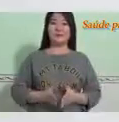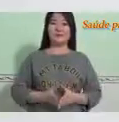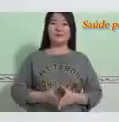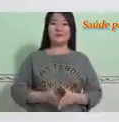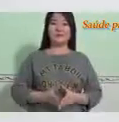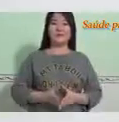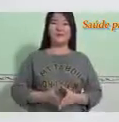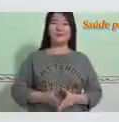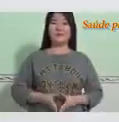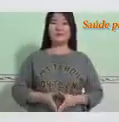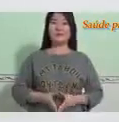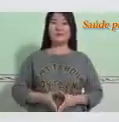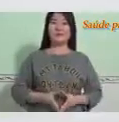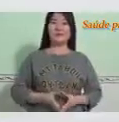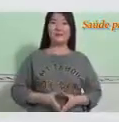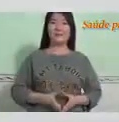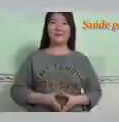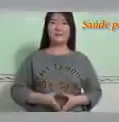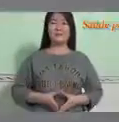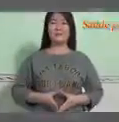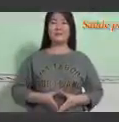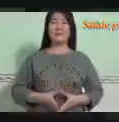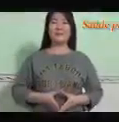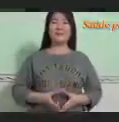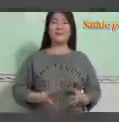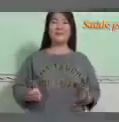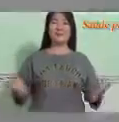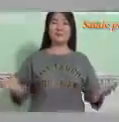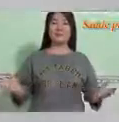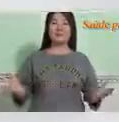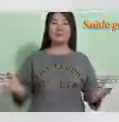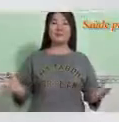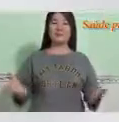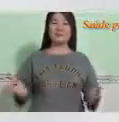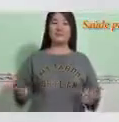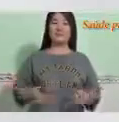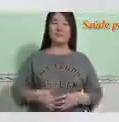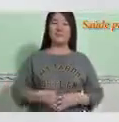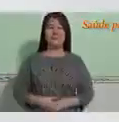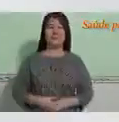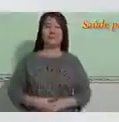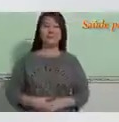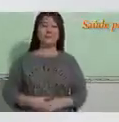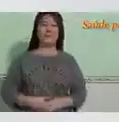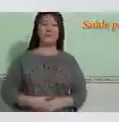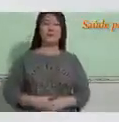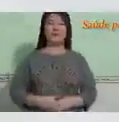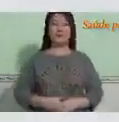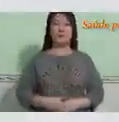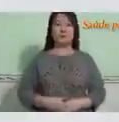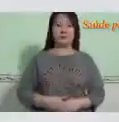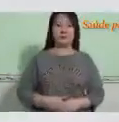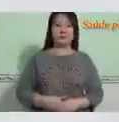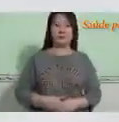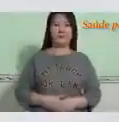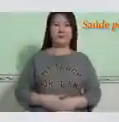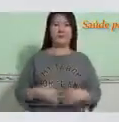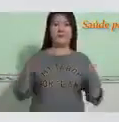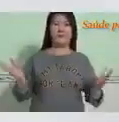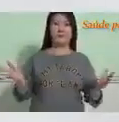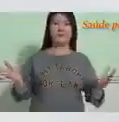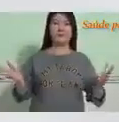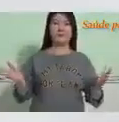TRANSMISSORUSA Rio Grande do Sul, no entanto, ainda são necessários os estudos que indiquem que o COVID-19 também